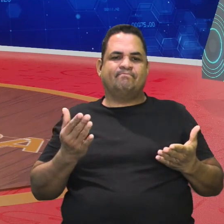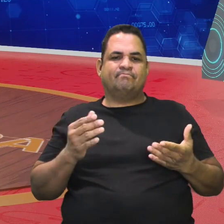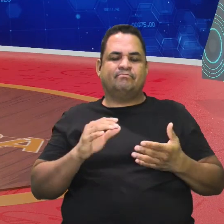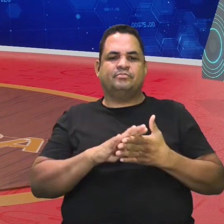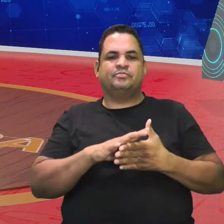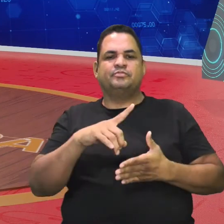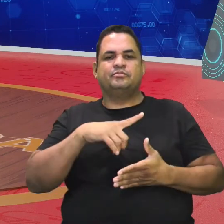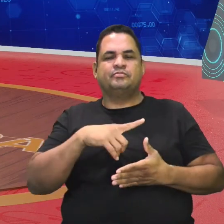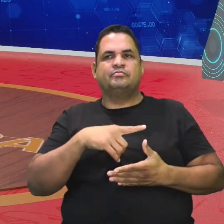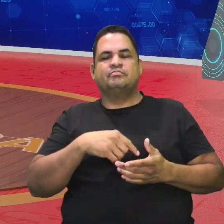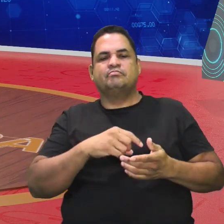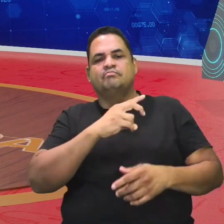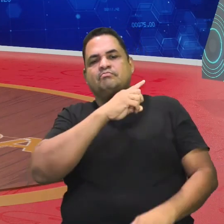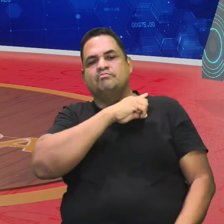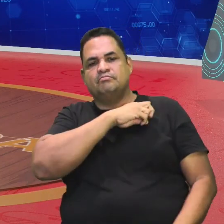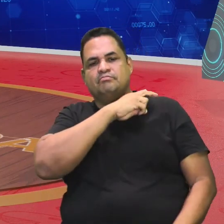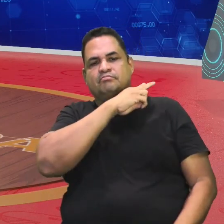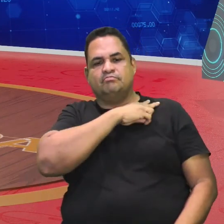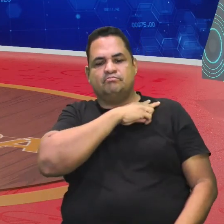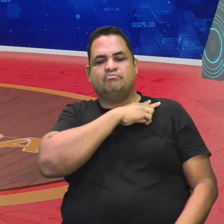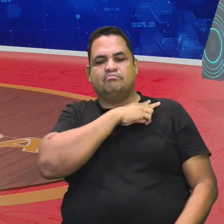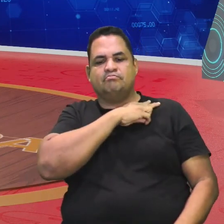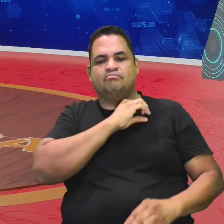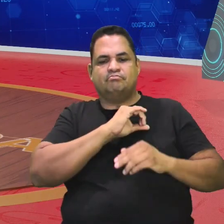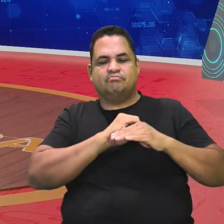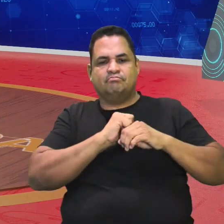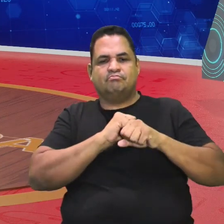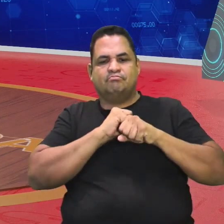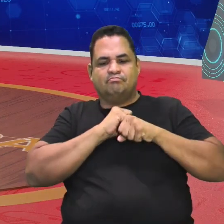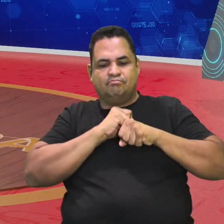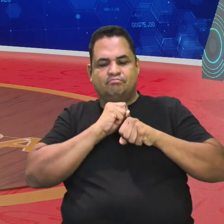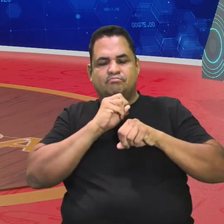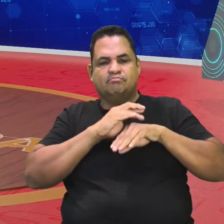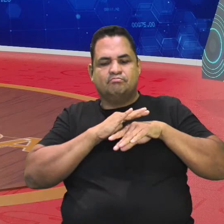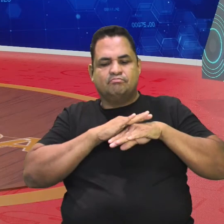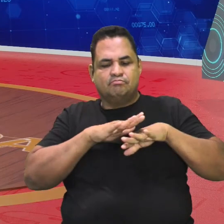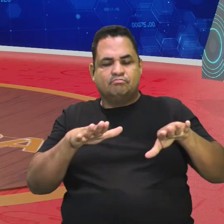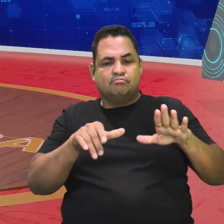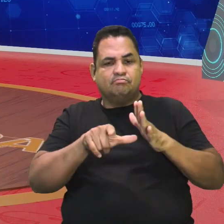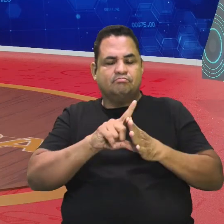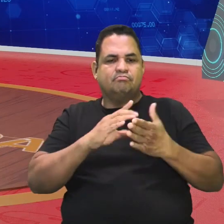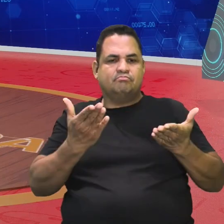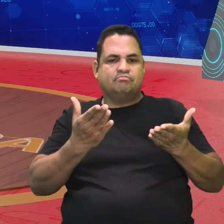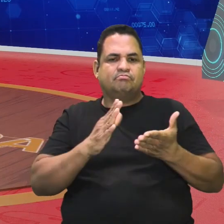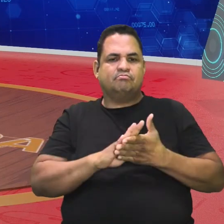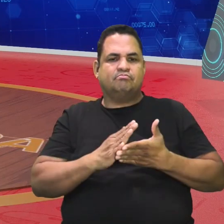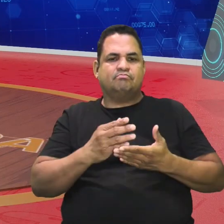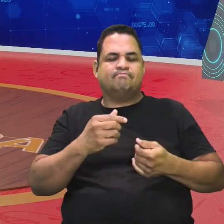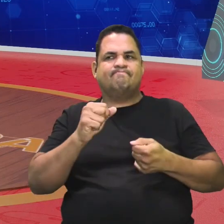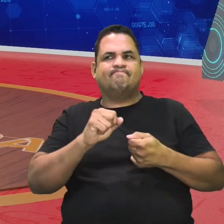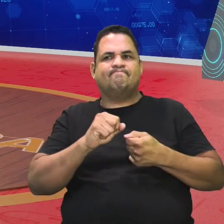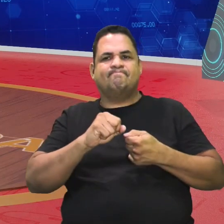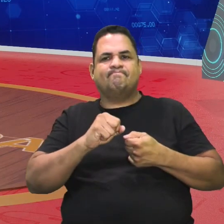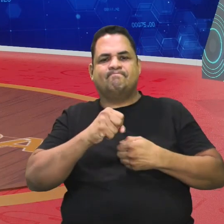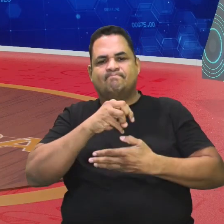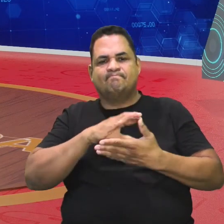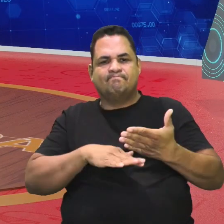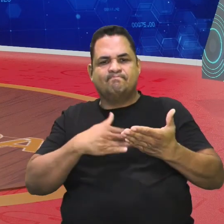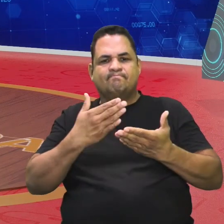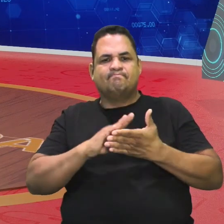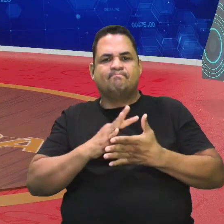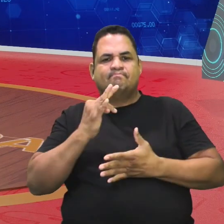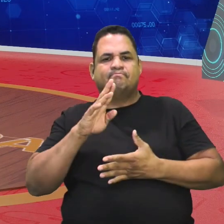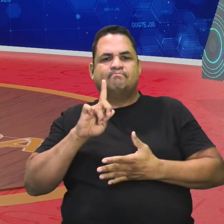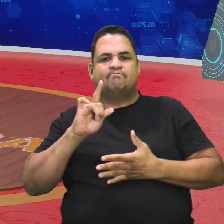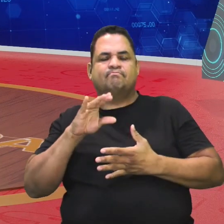teve um primeiro e um segundo ano de pandemia, então a gente não realizou gincanas nos 2 anos anteriores, enviamos uma atividade diferenciada com